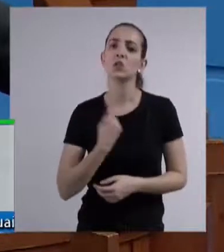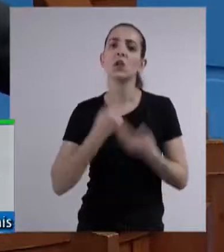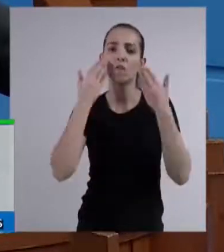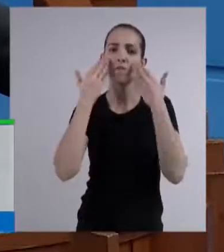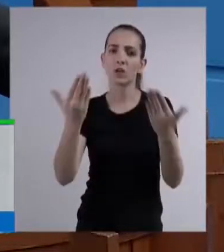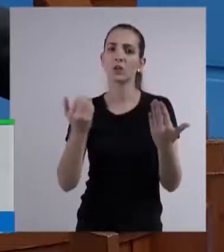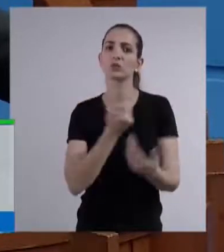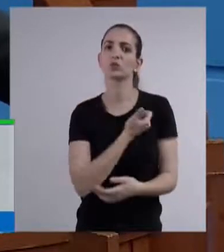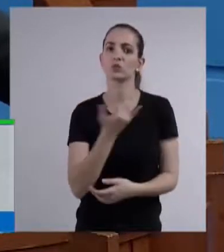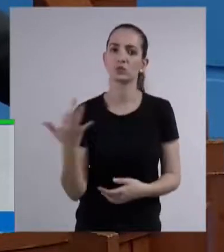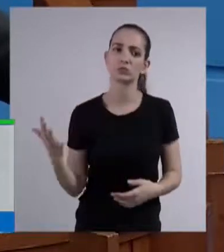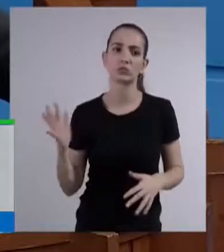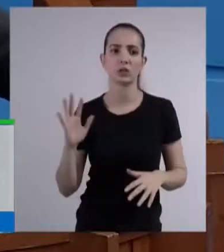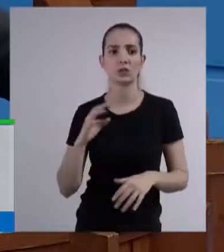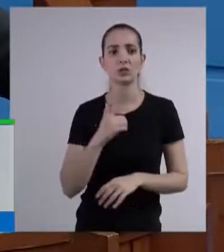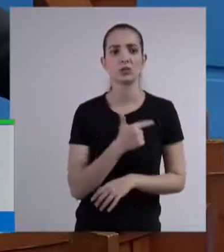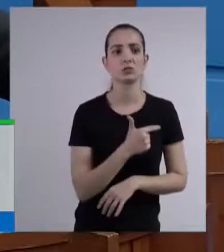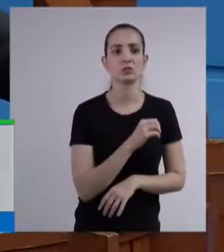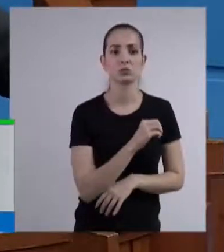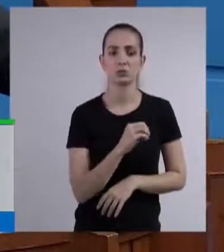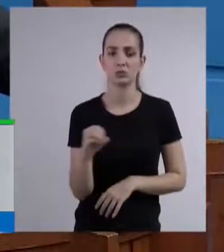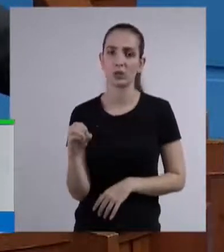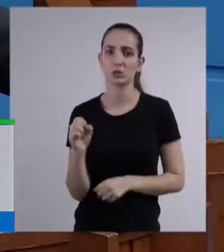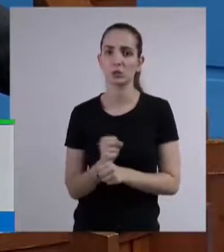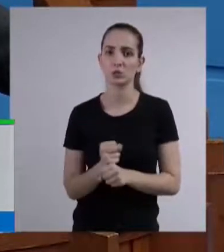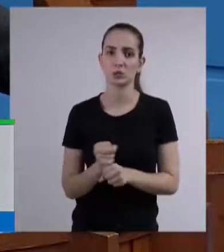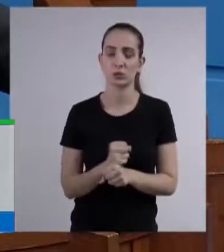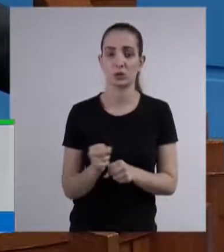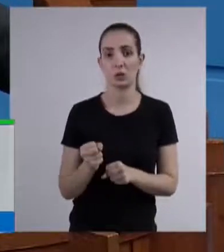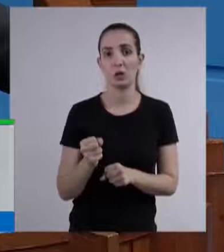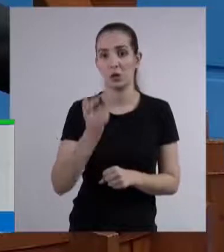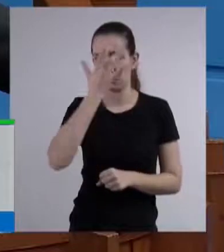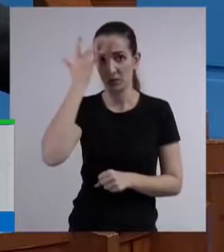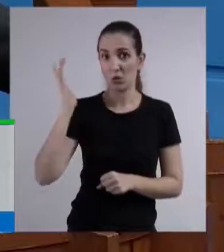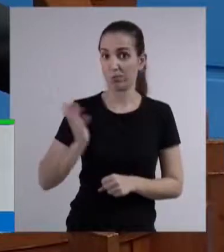Durante 500 anos a elite conseguiu